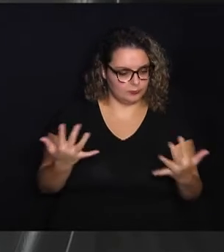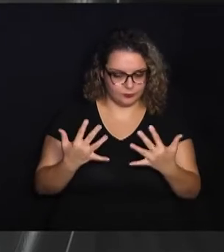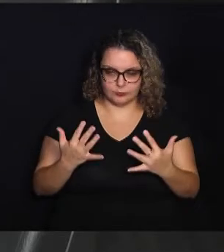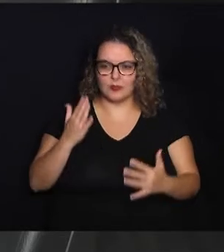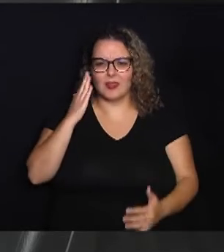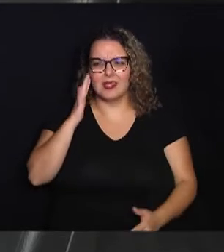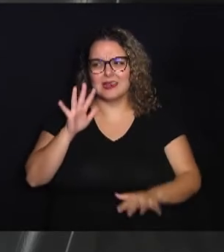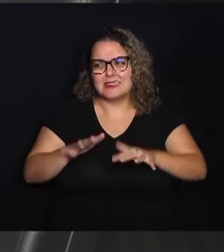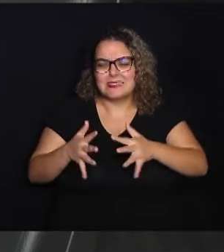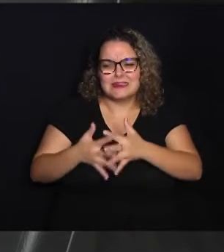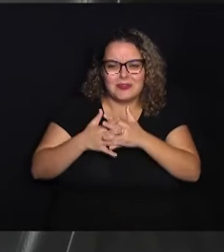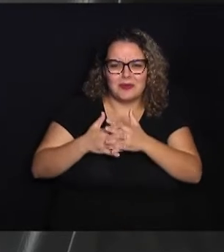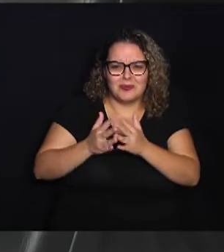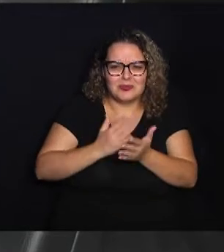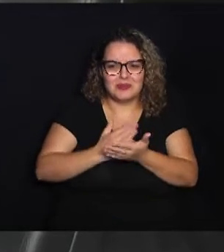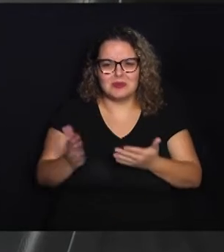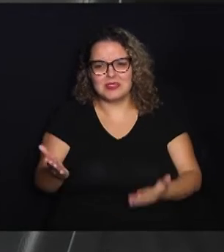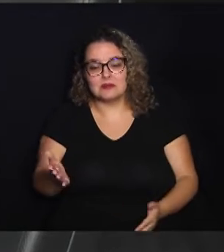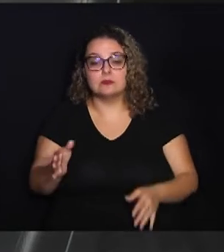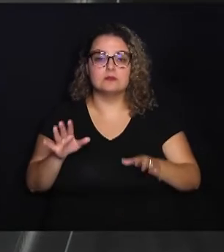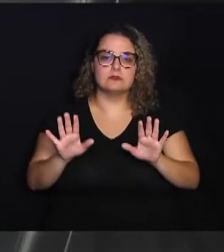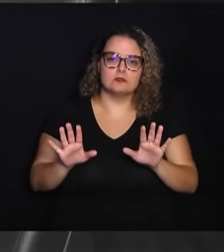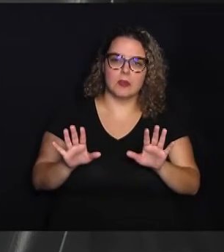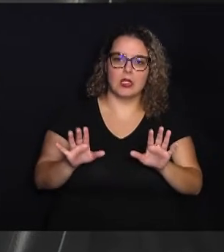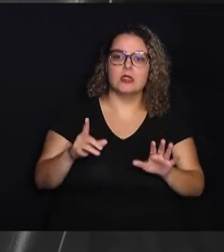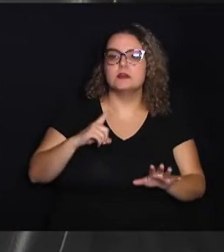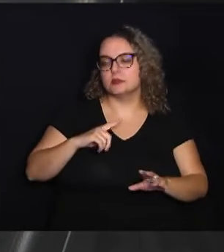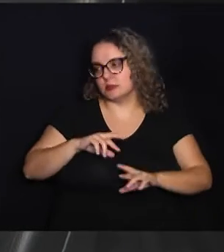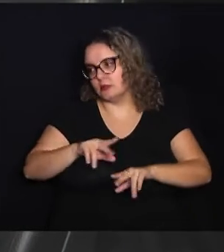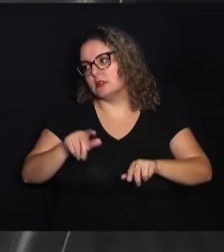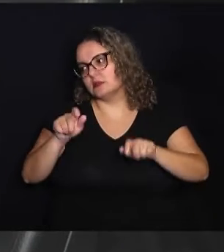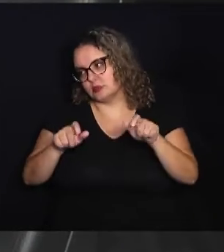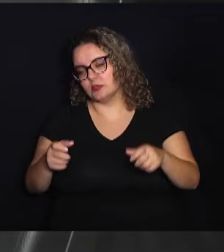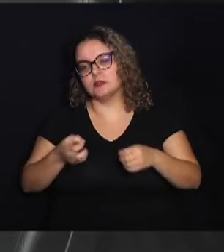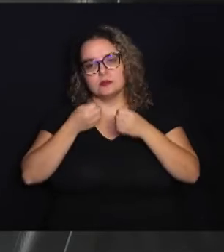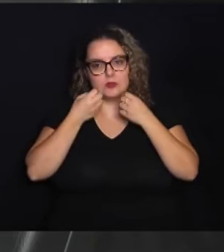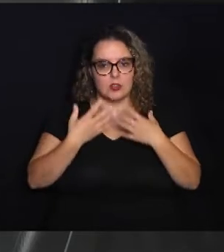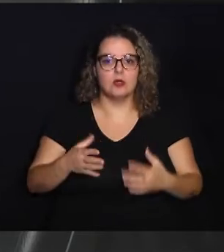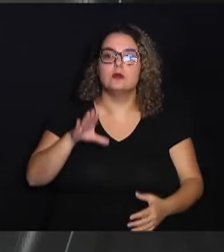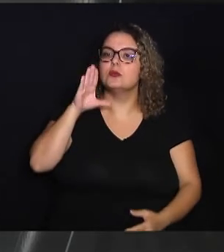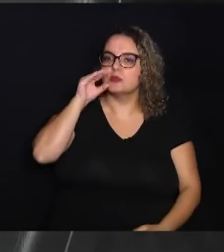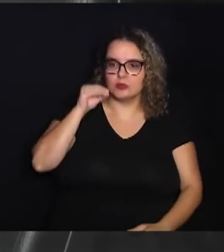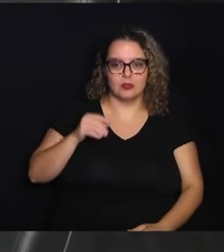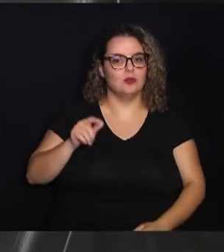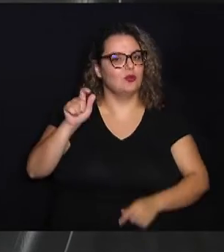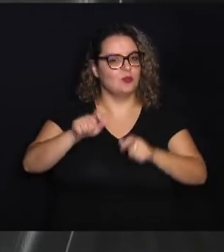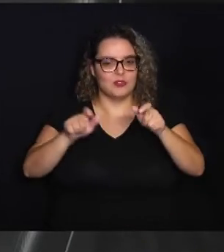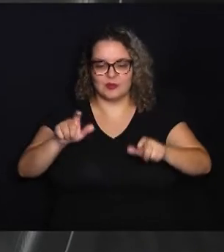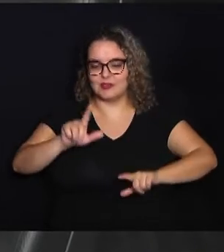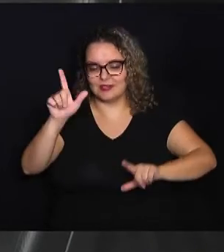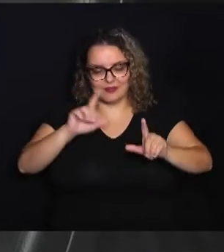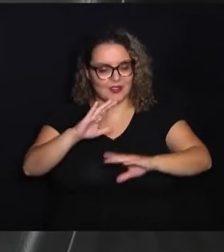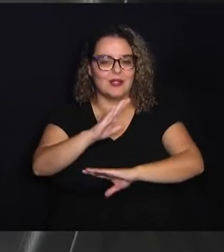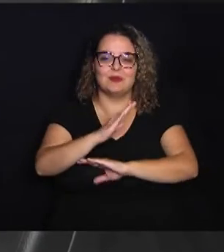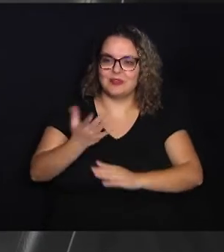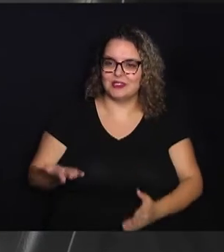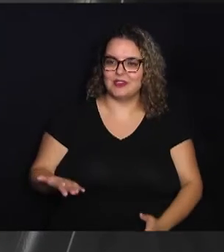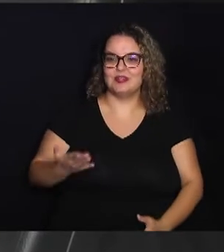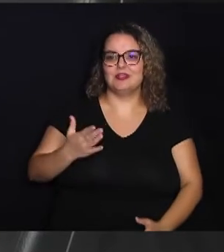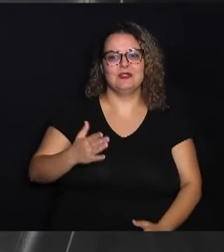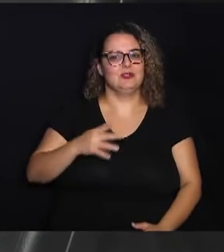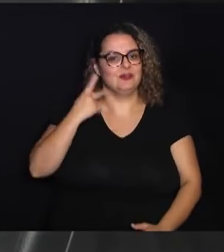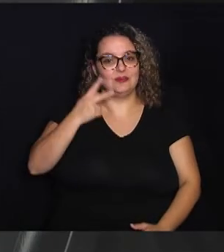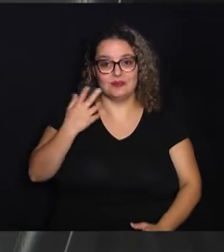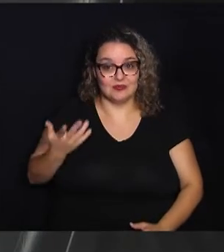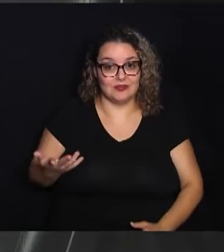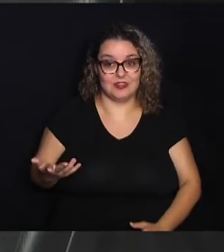é meio confuso no início, mas tem muita gente boa aqui, né? Os funcionários, o pessoal da TV Câmara, né? Os meus vereadores. Se